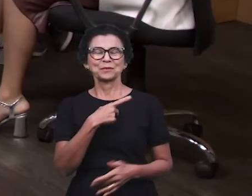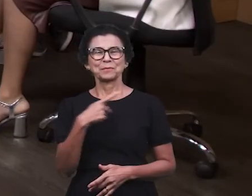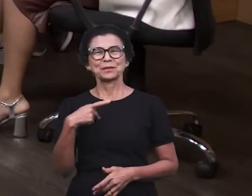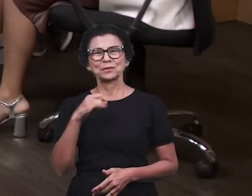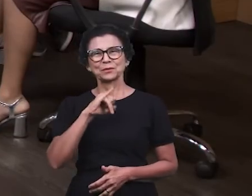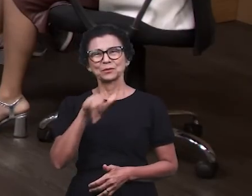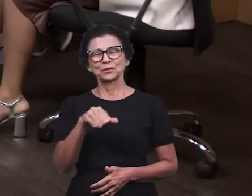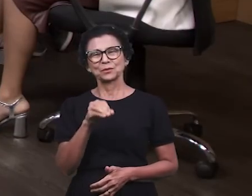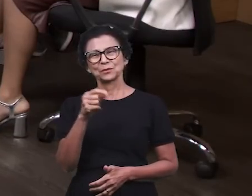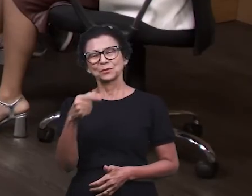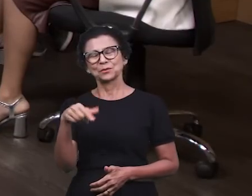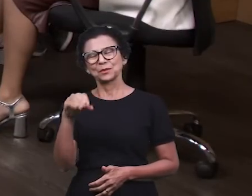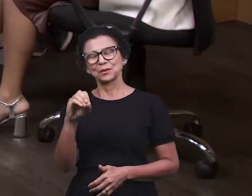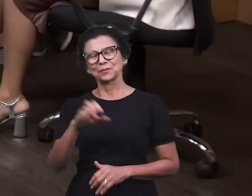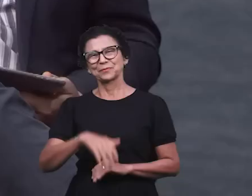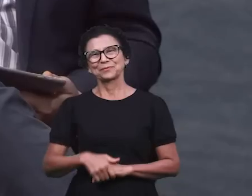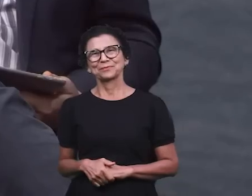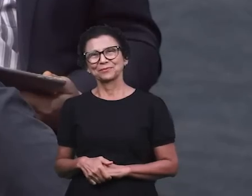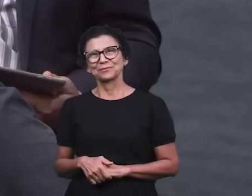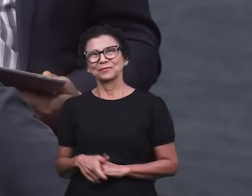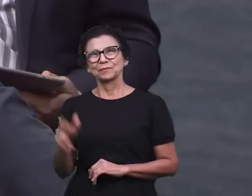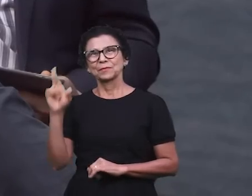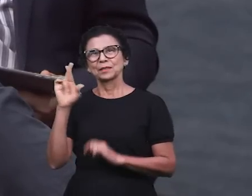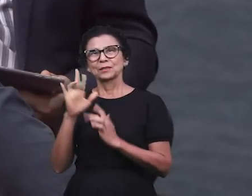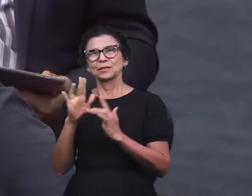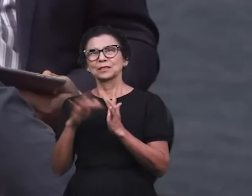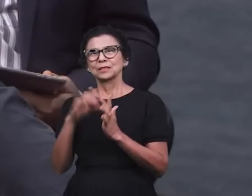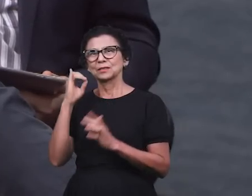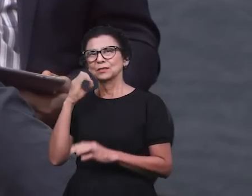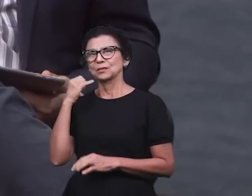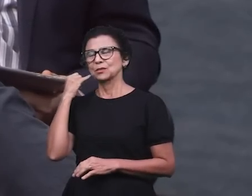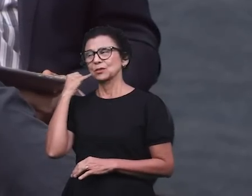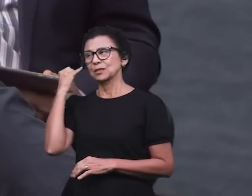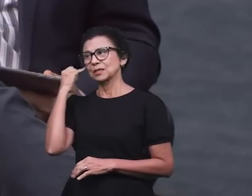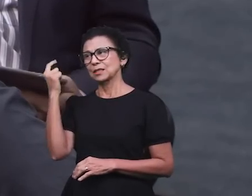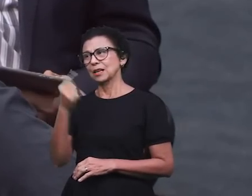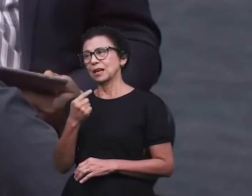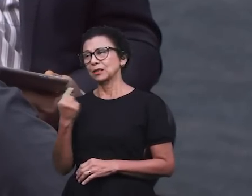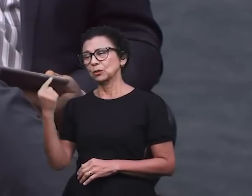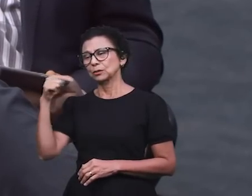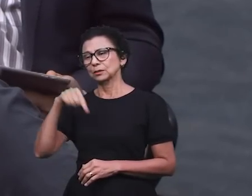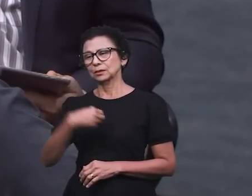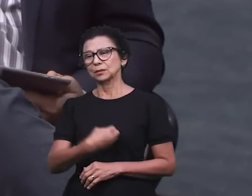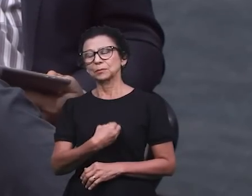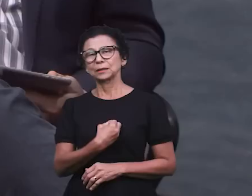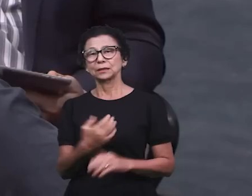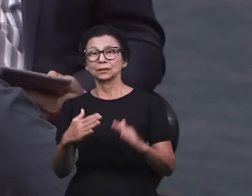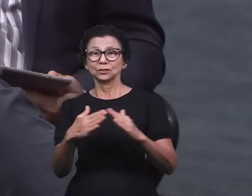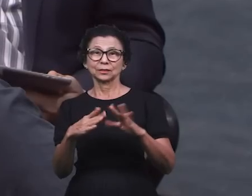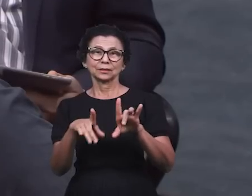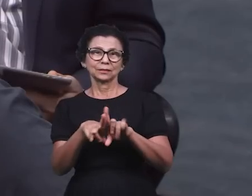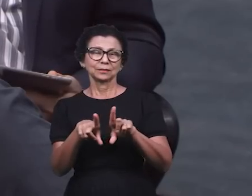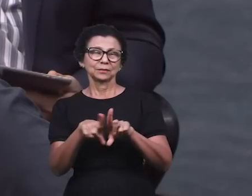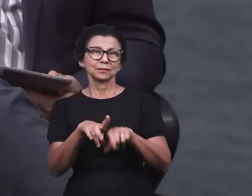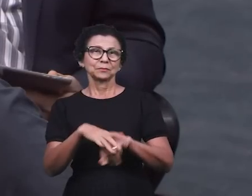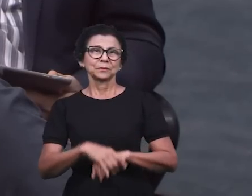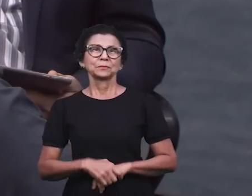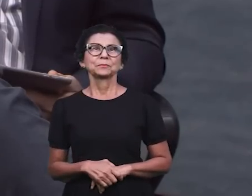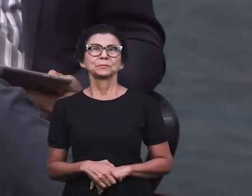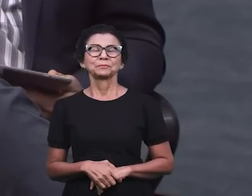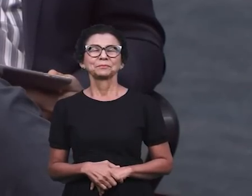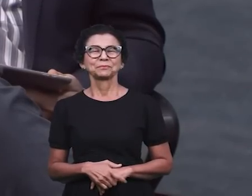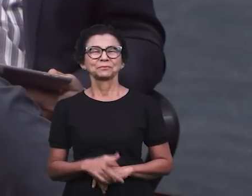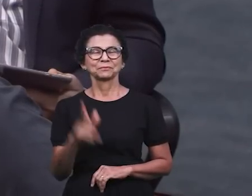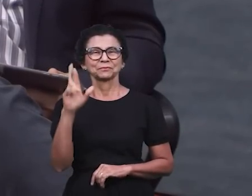pastor João, paz do Senhor. Paz do Senhor Josias, paz dos seus irmãos que estão aqui, os irmãos que estão em casa também.